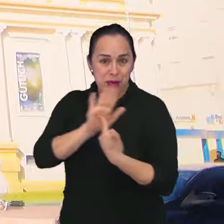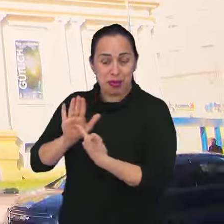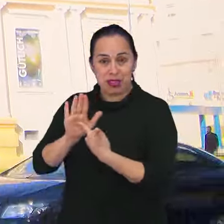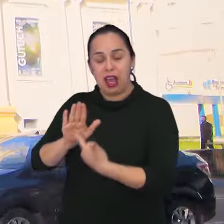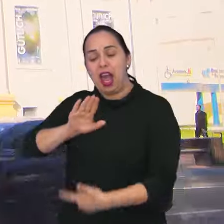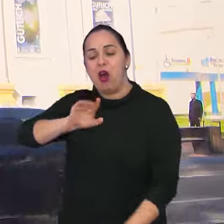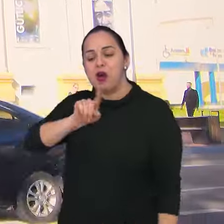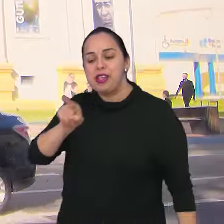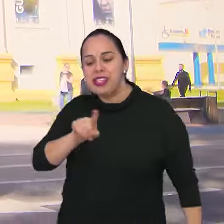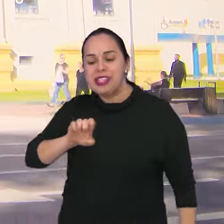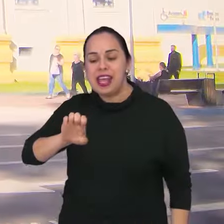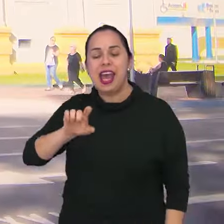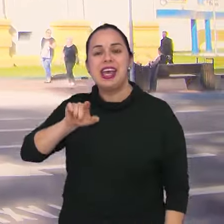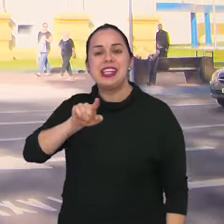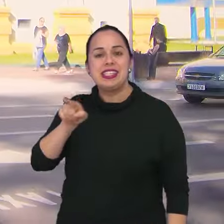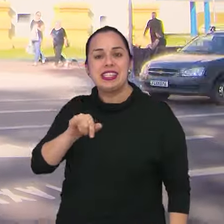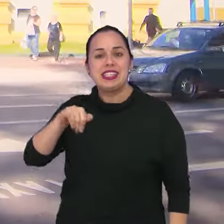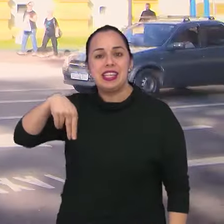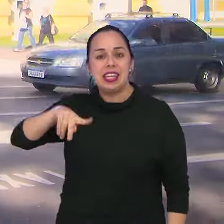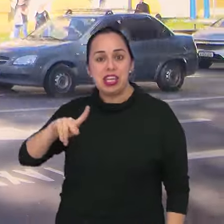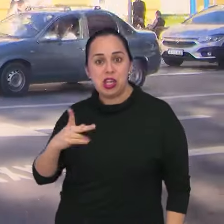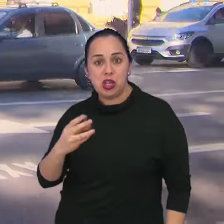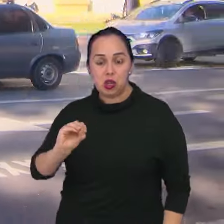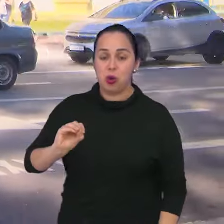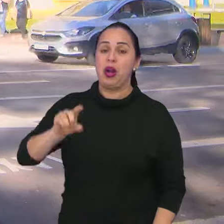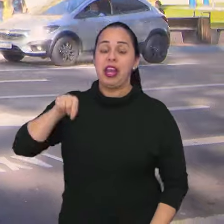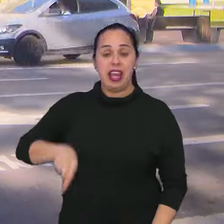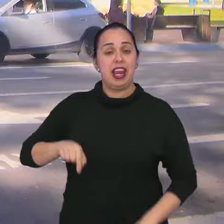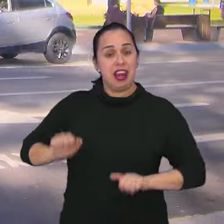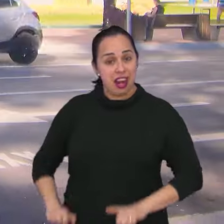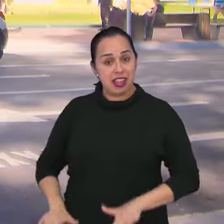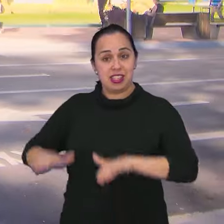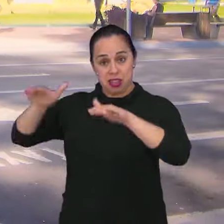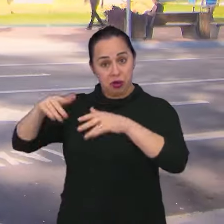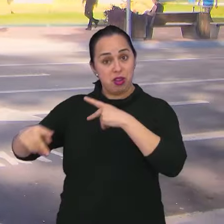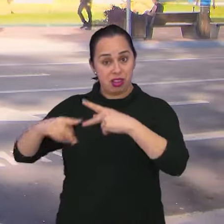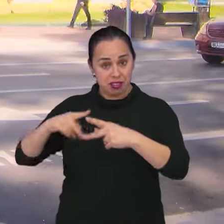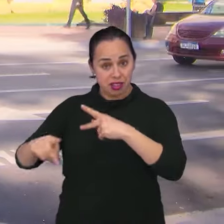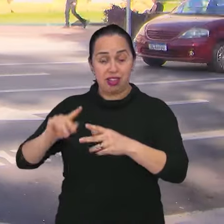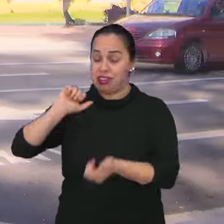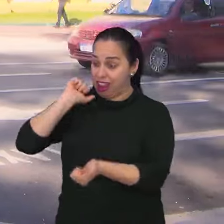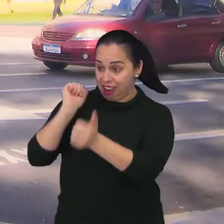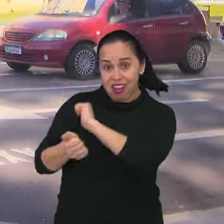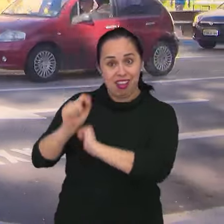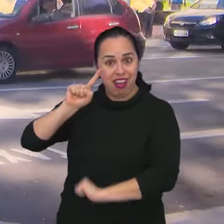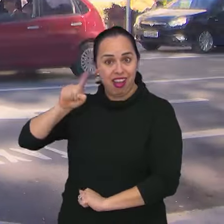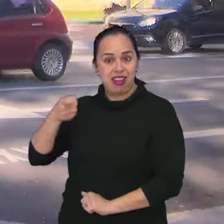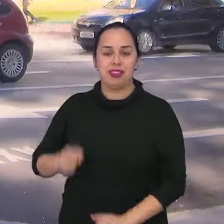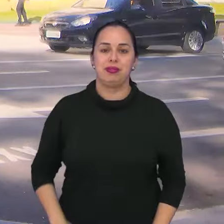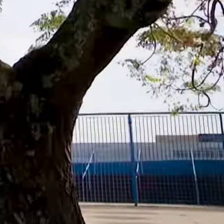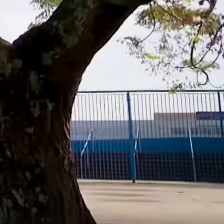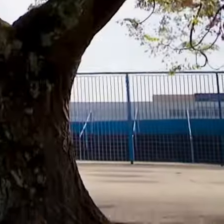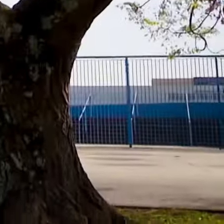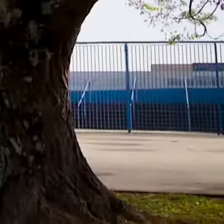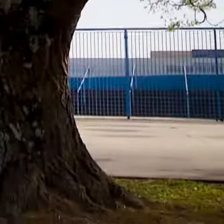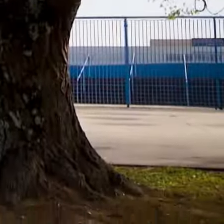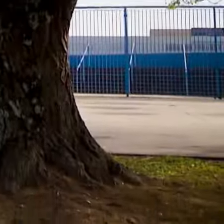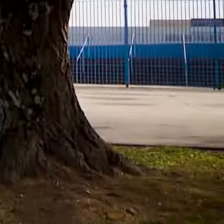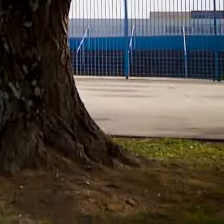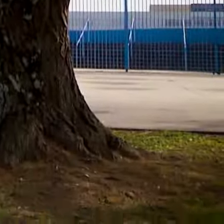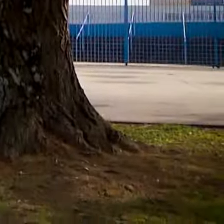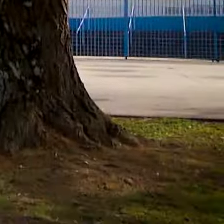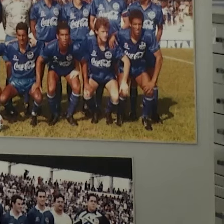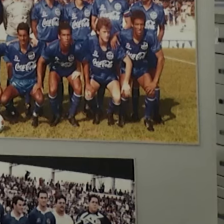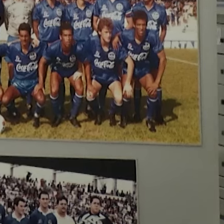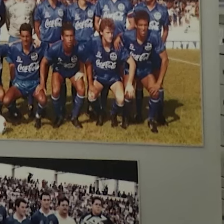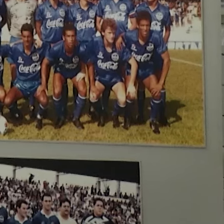Entrevistado dessa temporada foi Zezinho Frige. O ex-atleta nasceu e cresceu aqui em São José dos Campos.